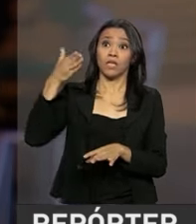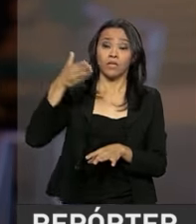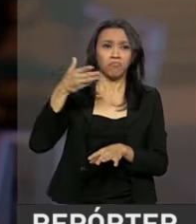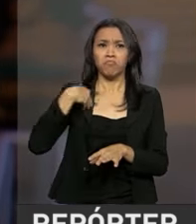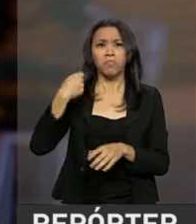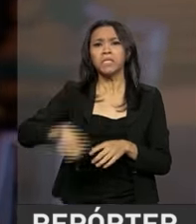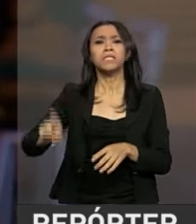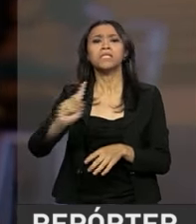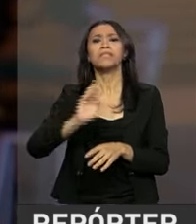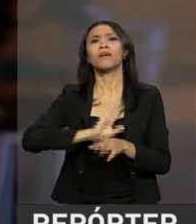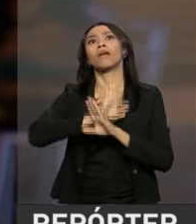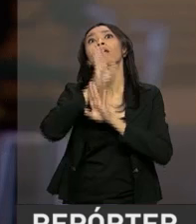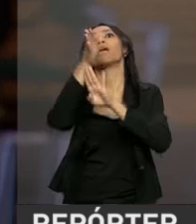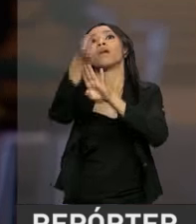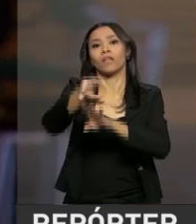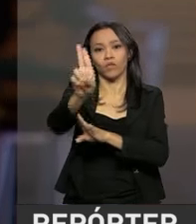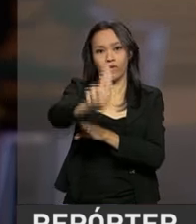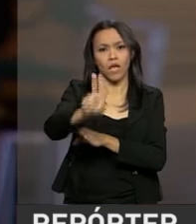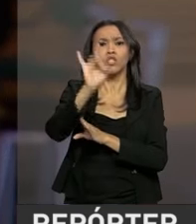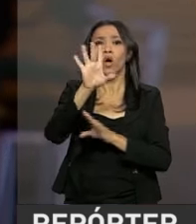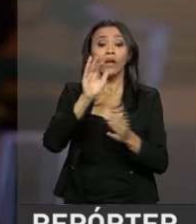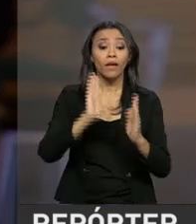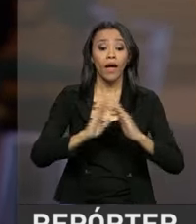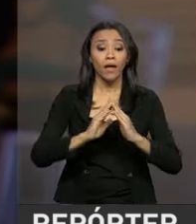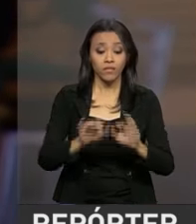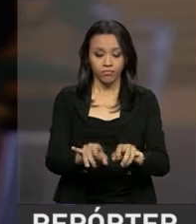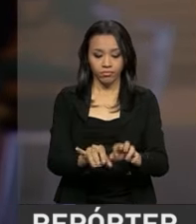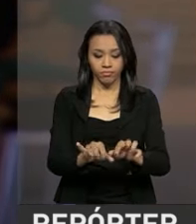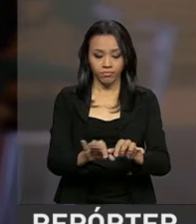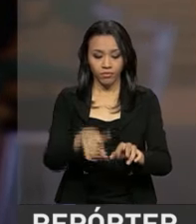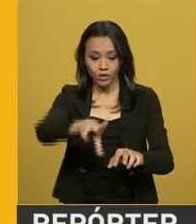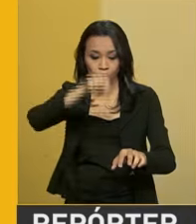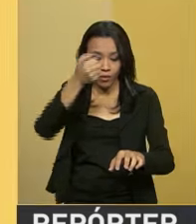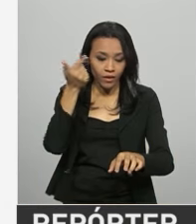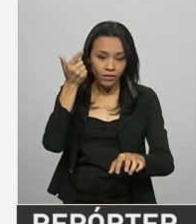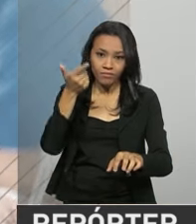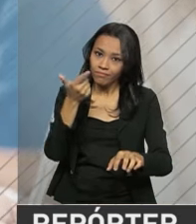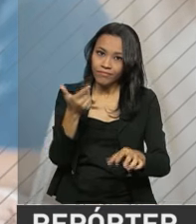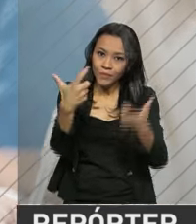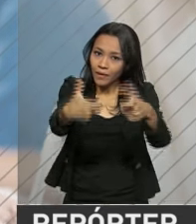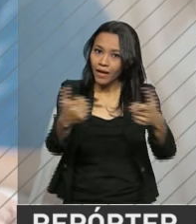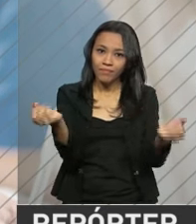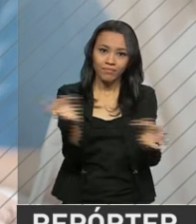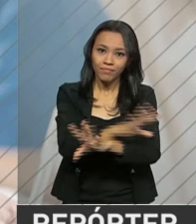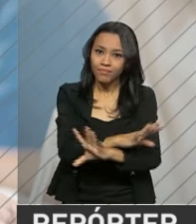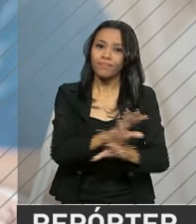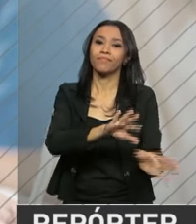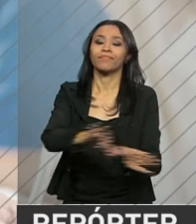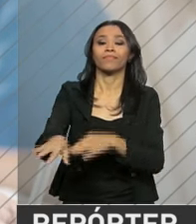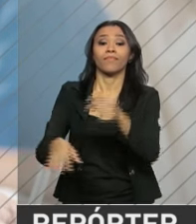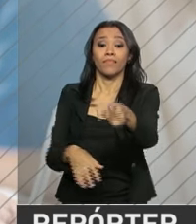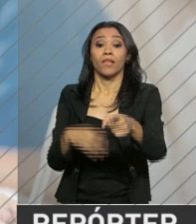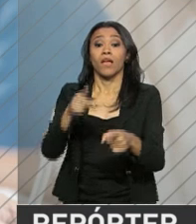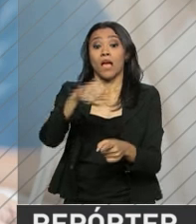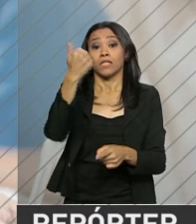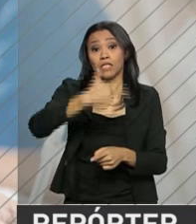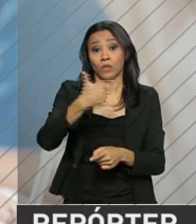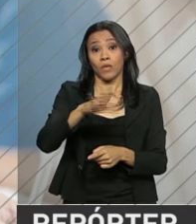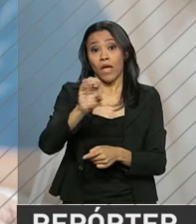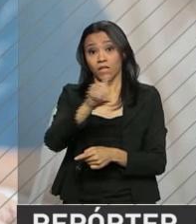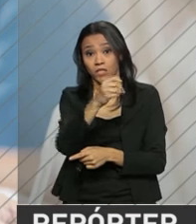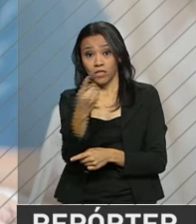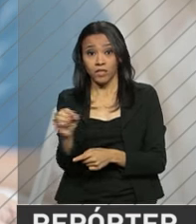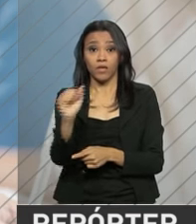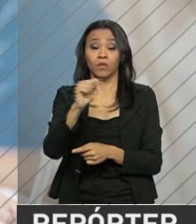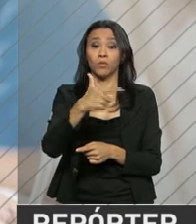pode entrar no computador e passar num lugar que às vezes vai te surpreender. As inscrições para a segunda edição do Sistema de Seleção Unificada